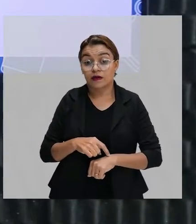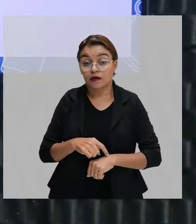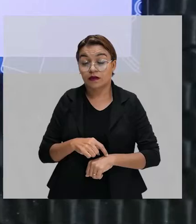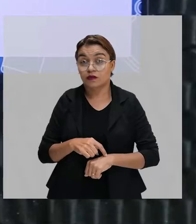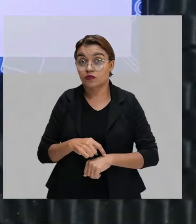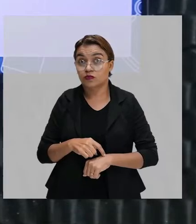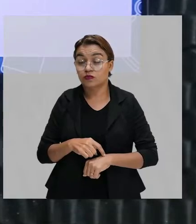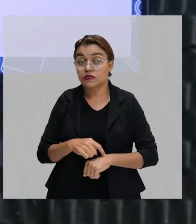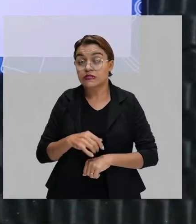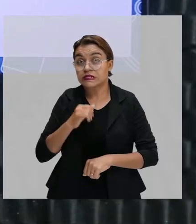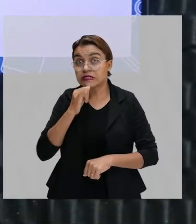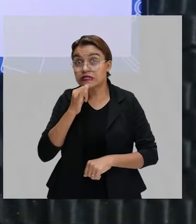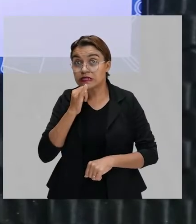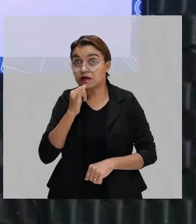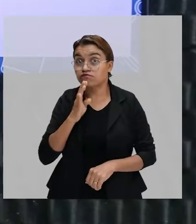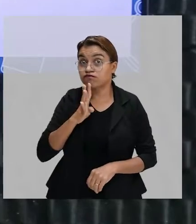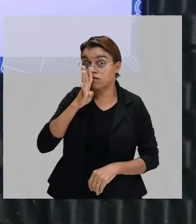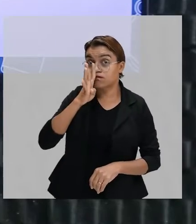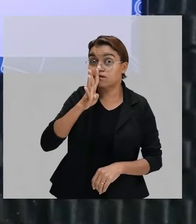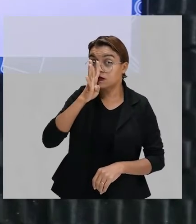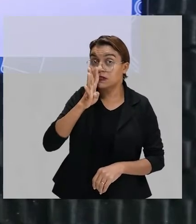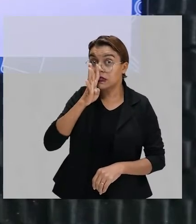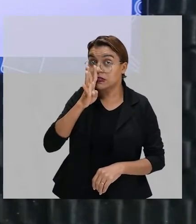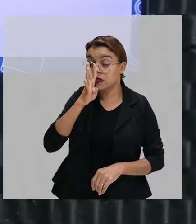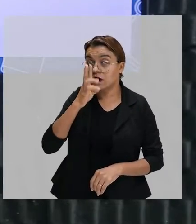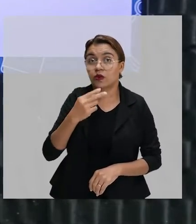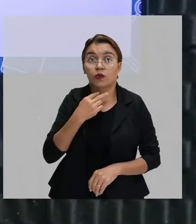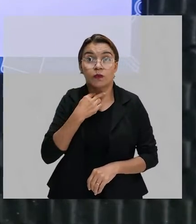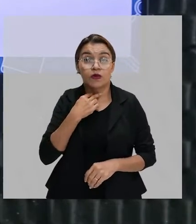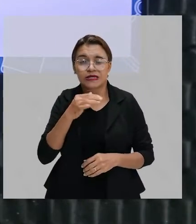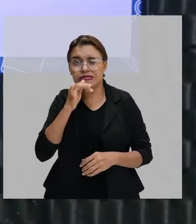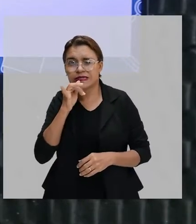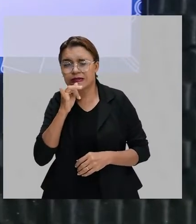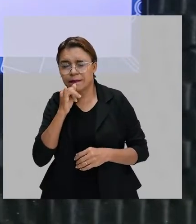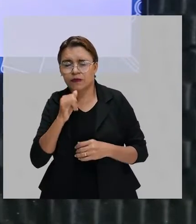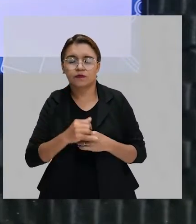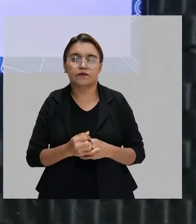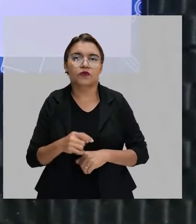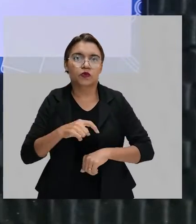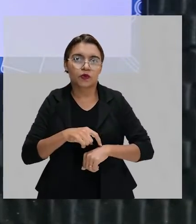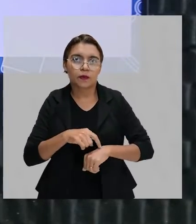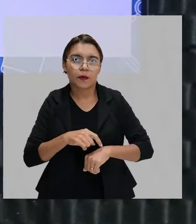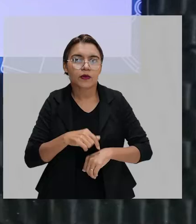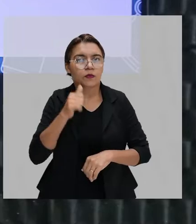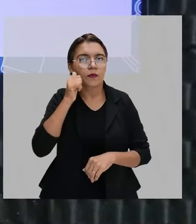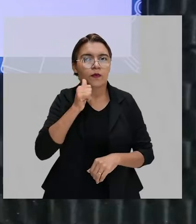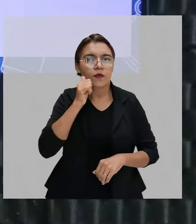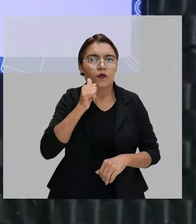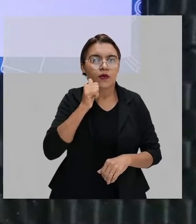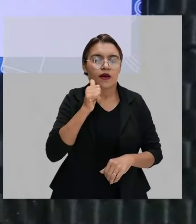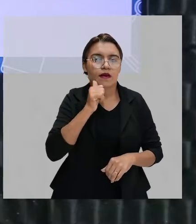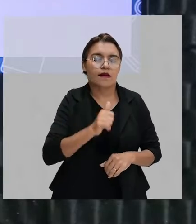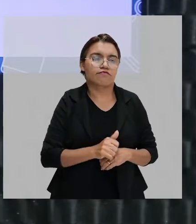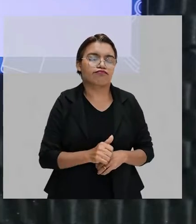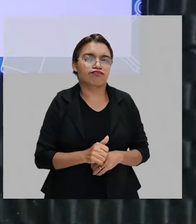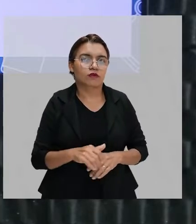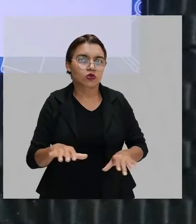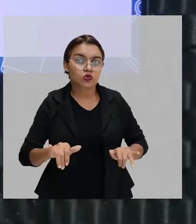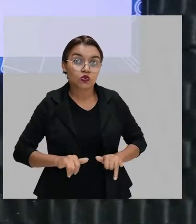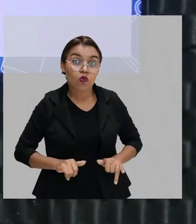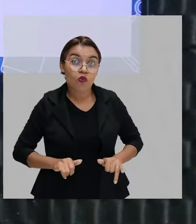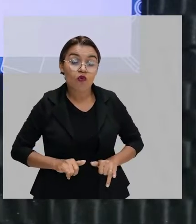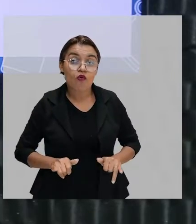da legítima defesa falei para você sair a pouco da questão da importunação sexual que muitas mulheres sofrem hoje na atualidade